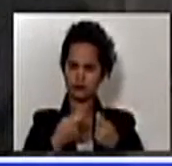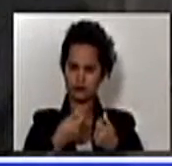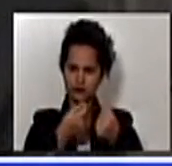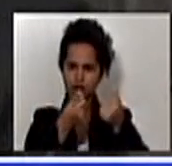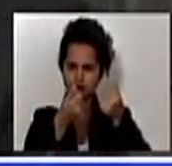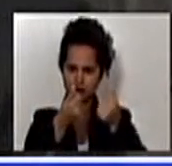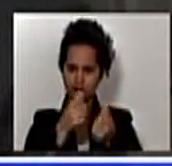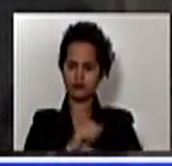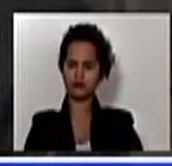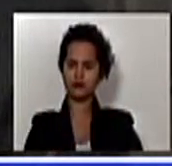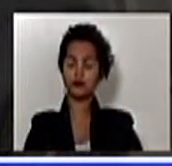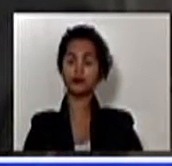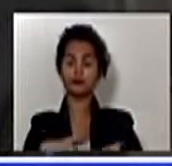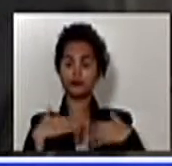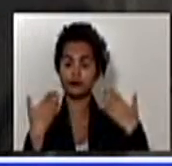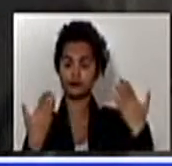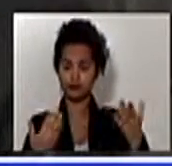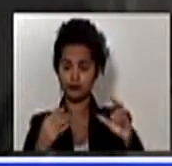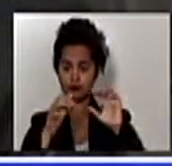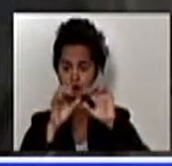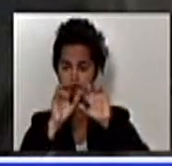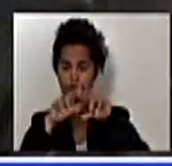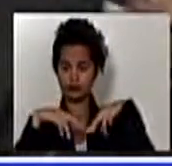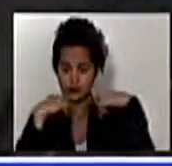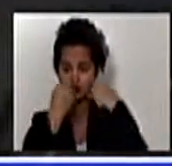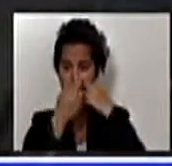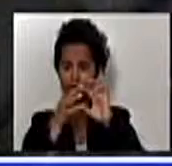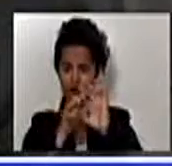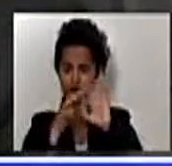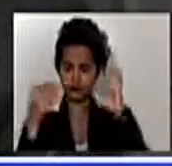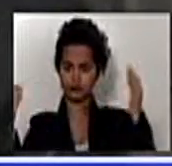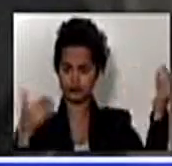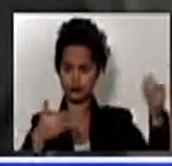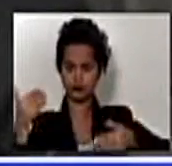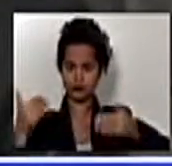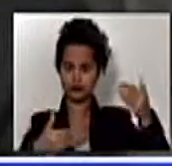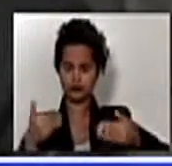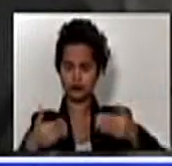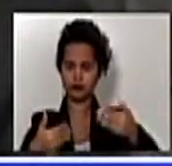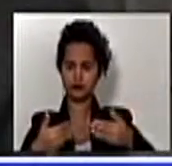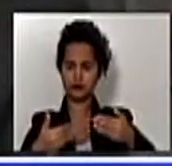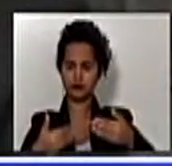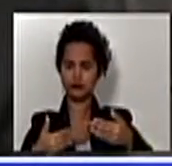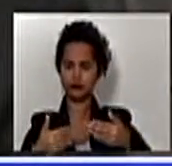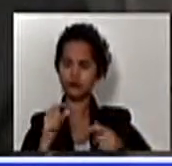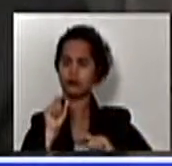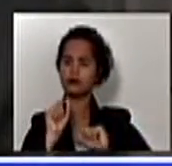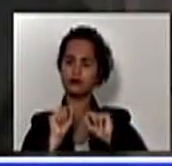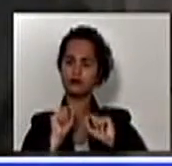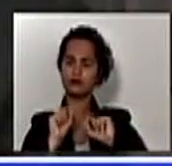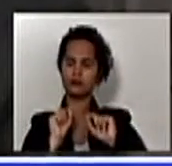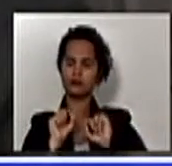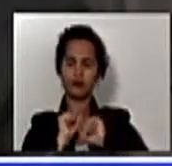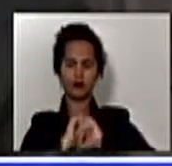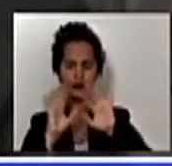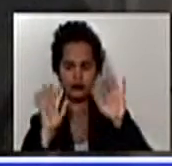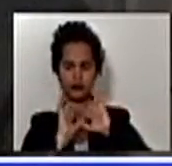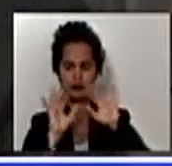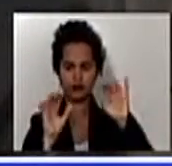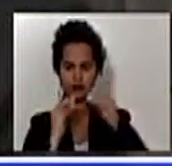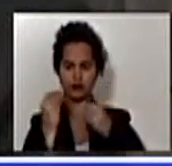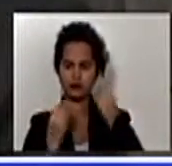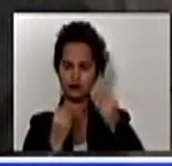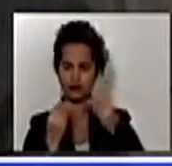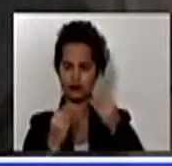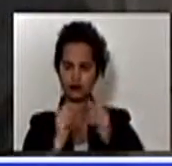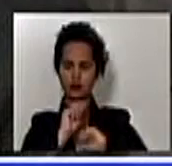orçamento, uma vez que a audiência pública, no cenário jurídico, é sinal de transparência